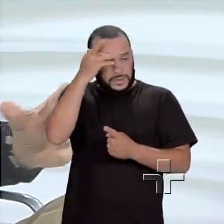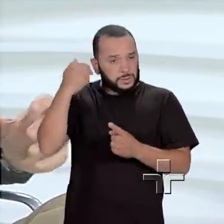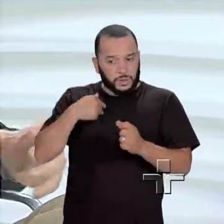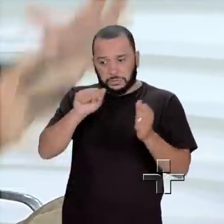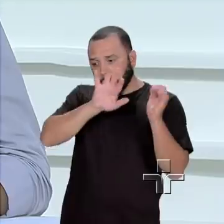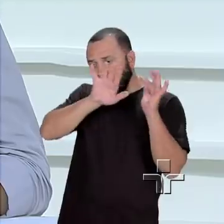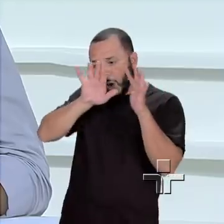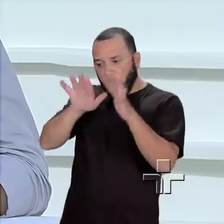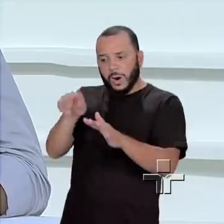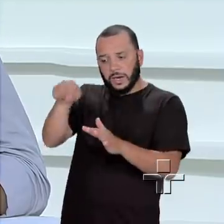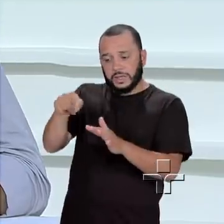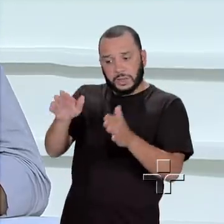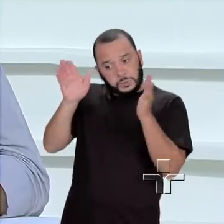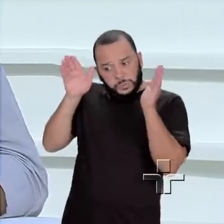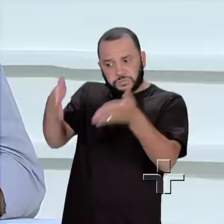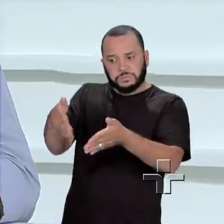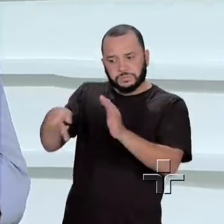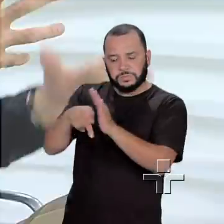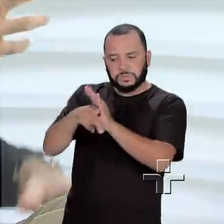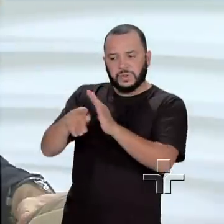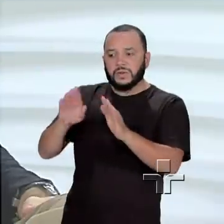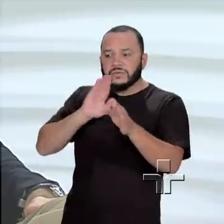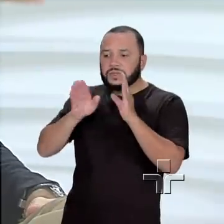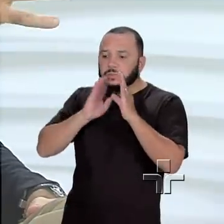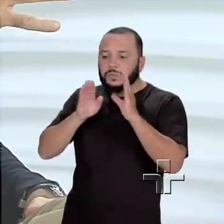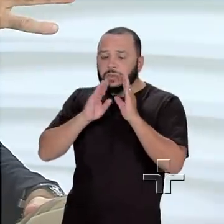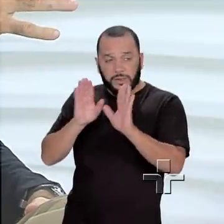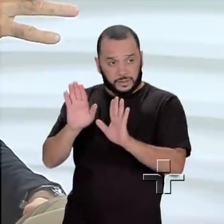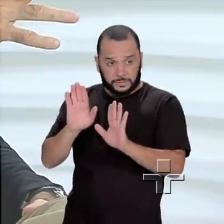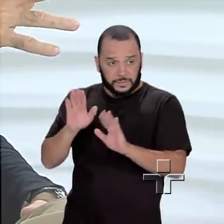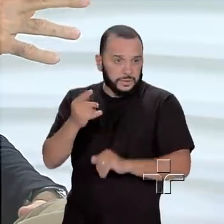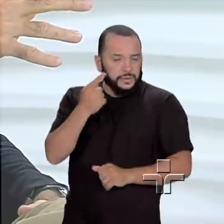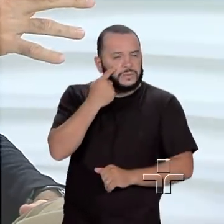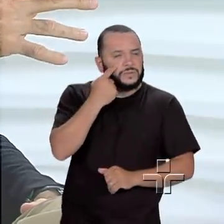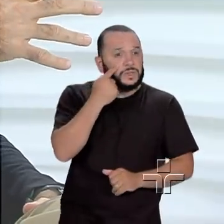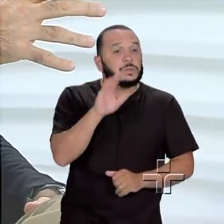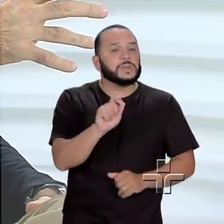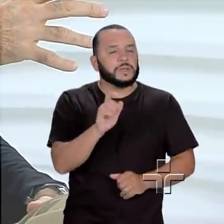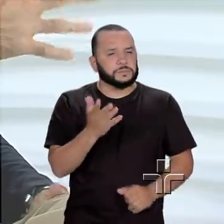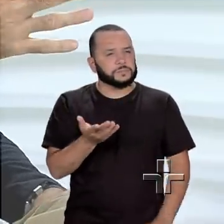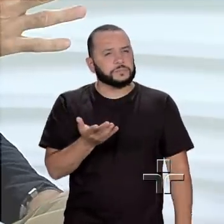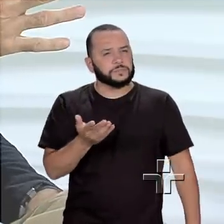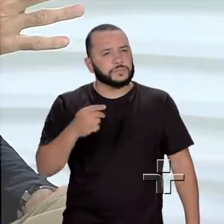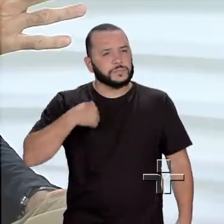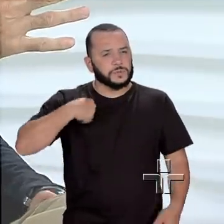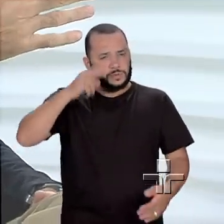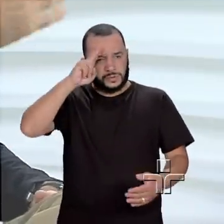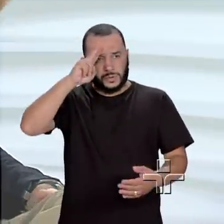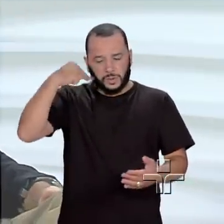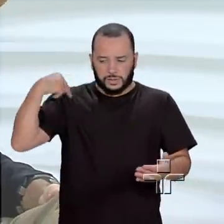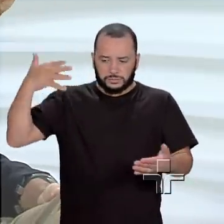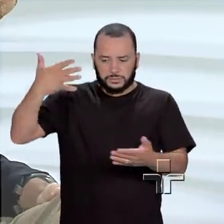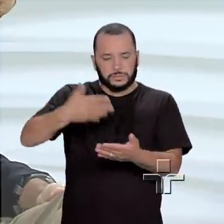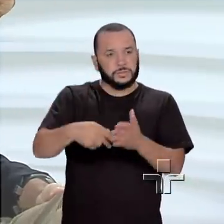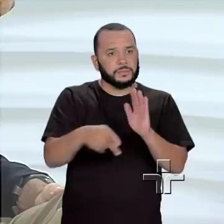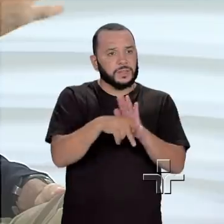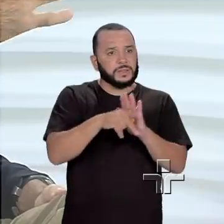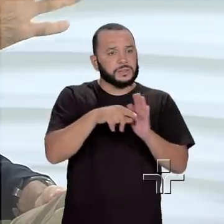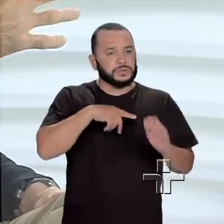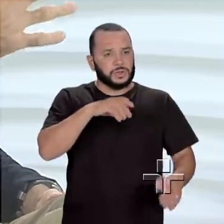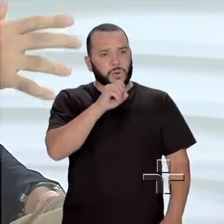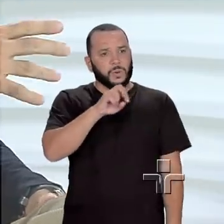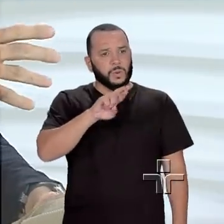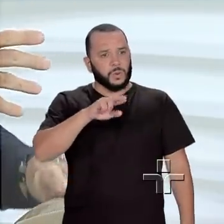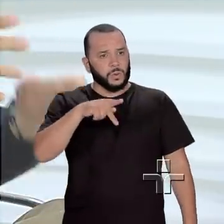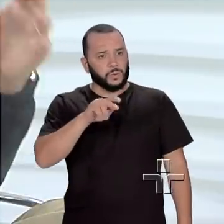está lá. E você acaba aglomerando tudo no mesmo lugar. Veja que, historicamente, a Orkut, que era uma rede de Google,